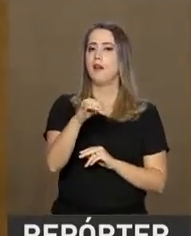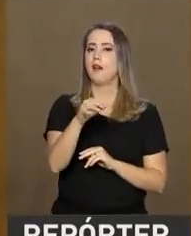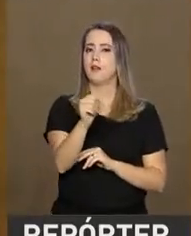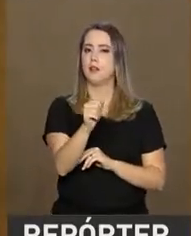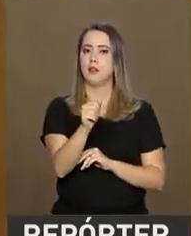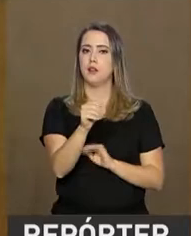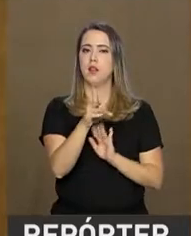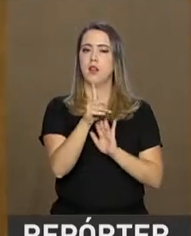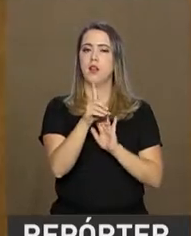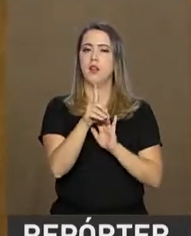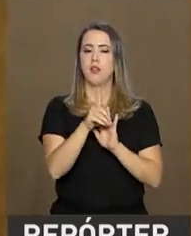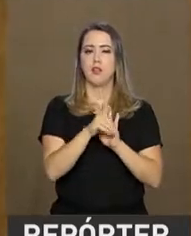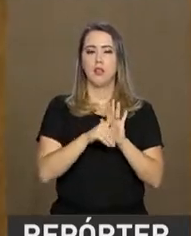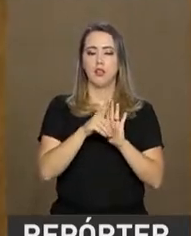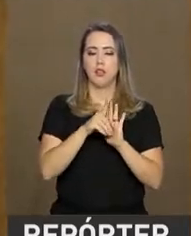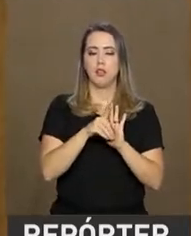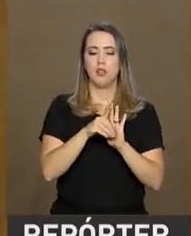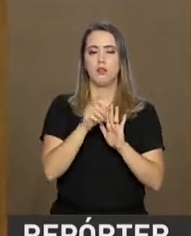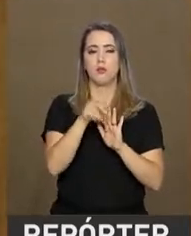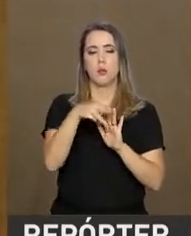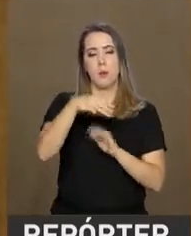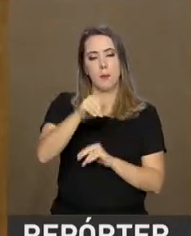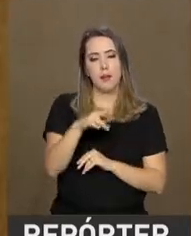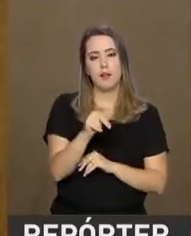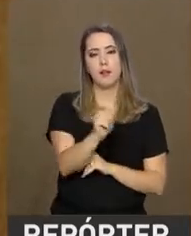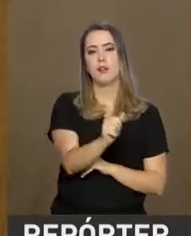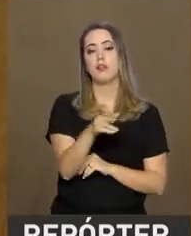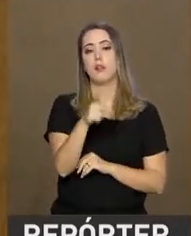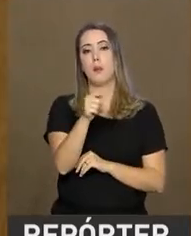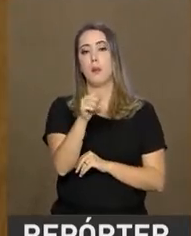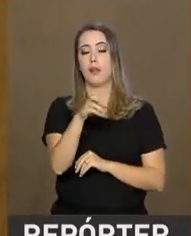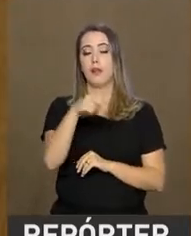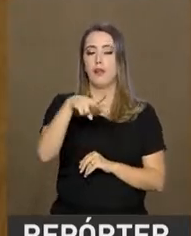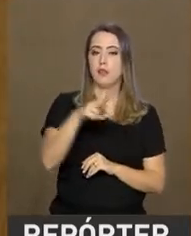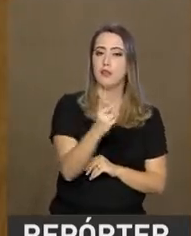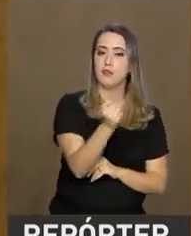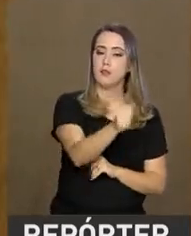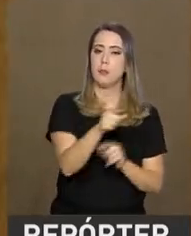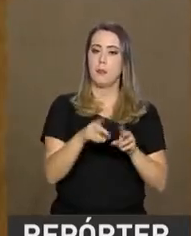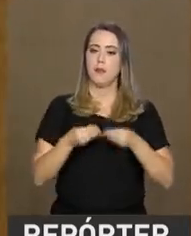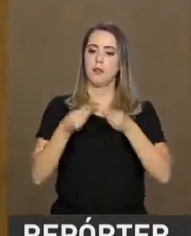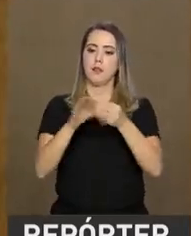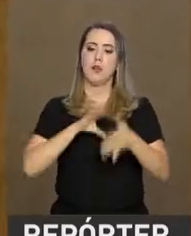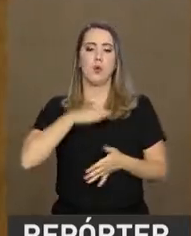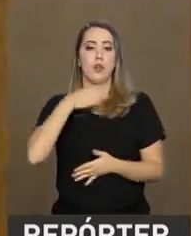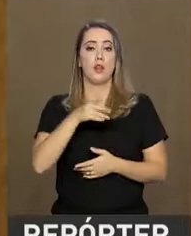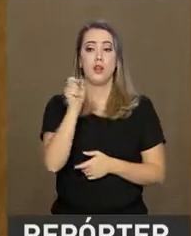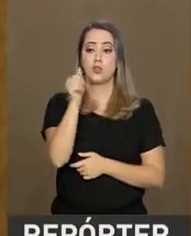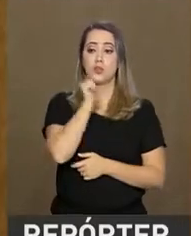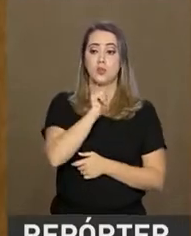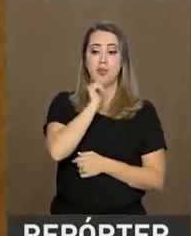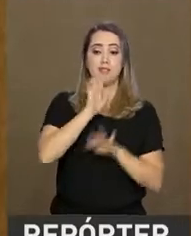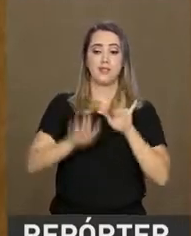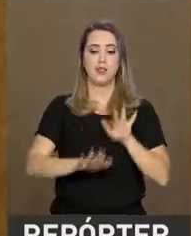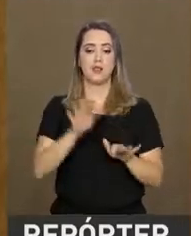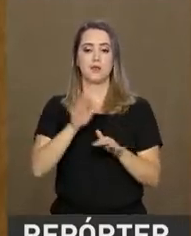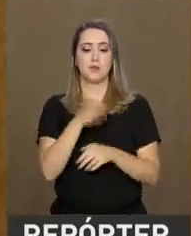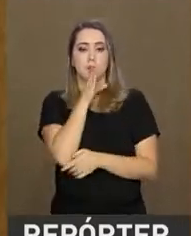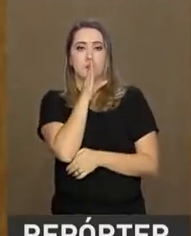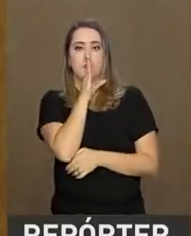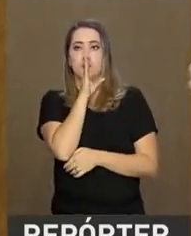assim a condição de violência doméstica e que traz na verdade o encorajamento aquelas que ficam muito às vezes muito